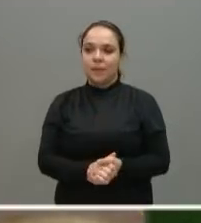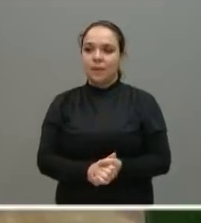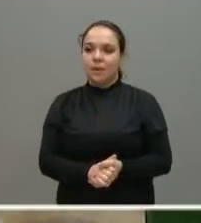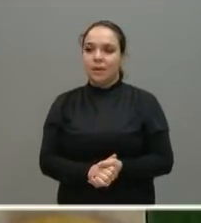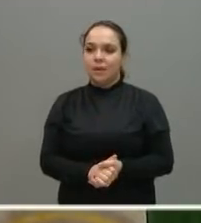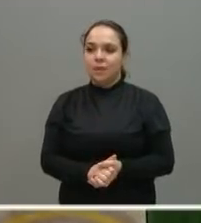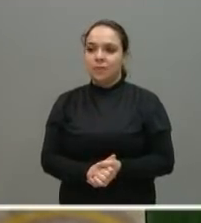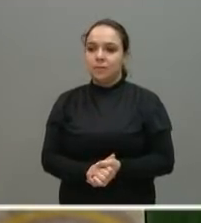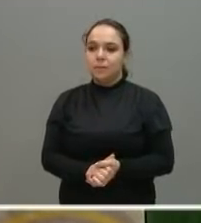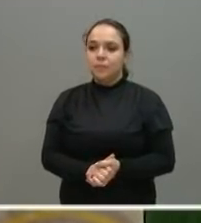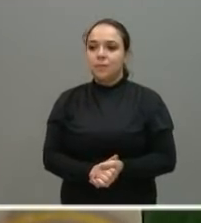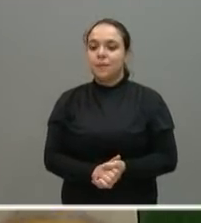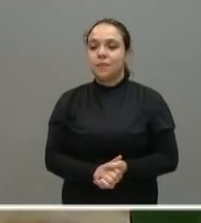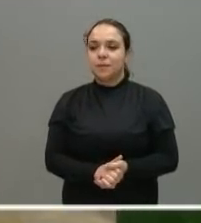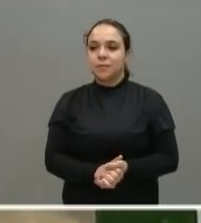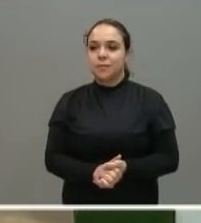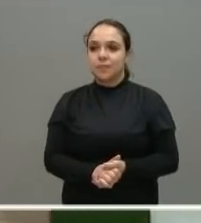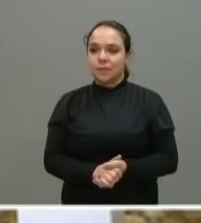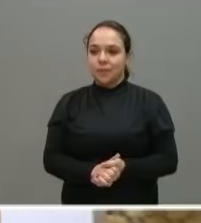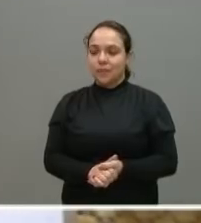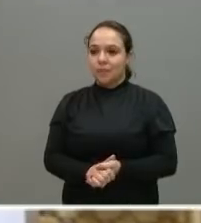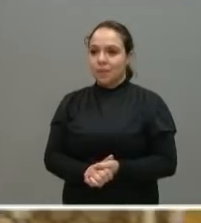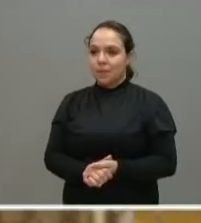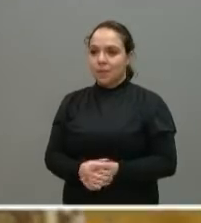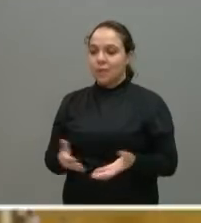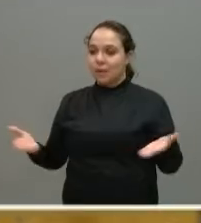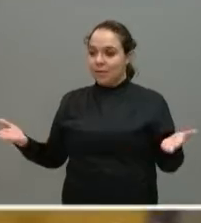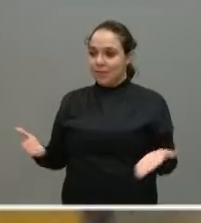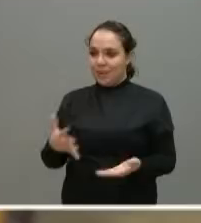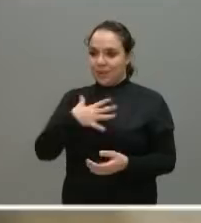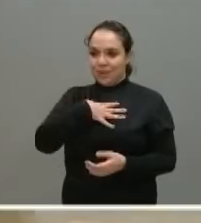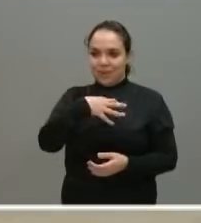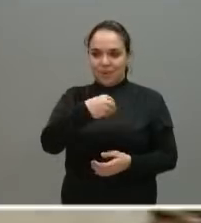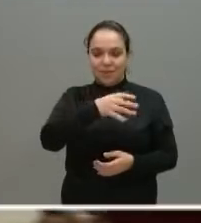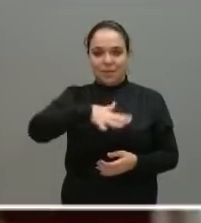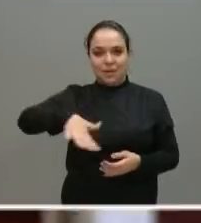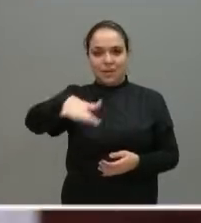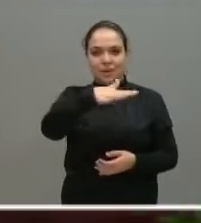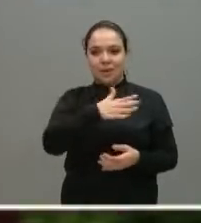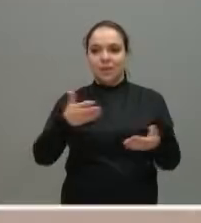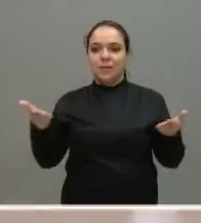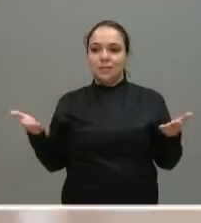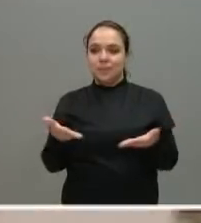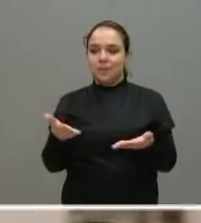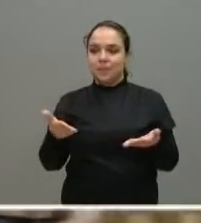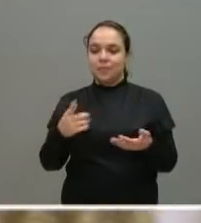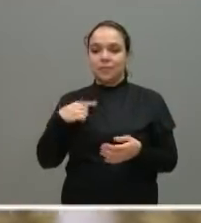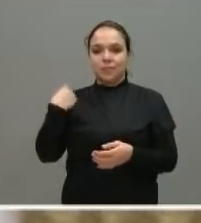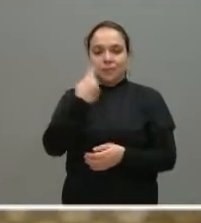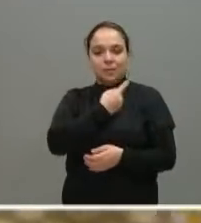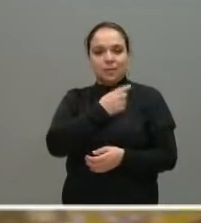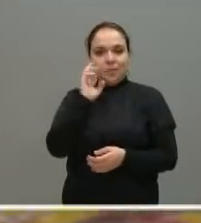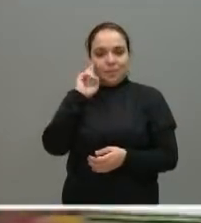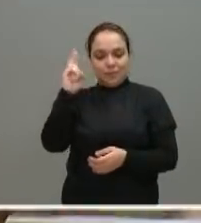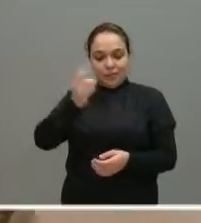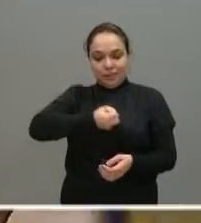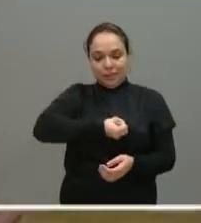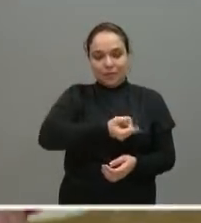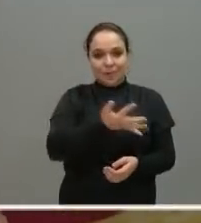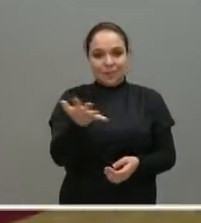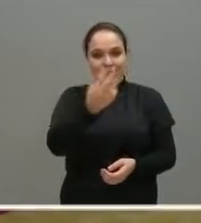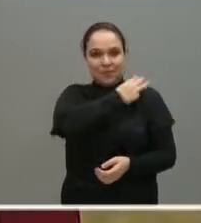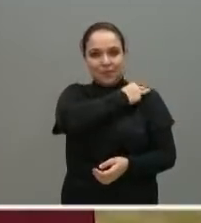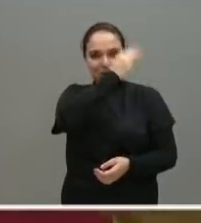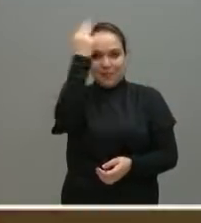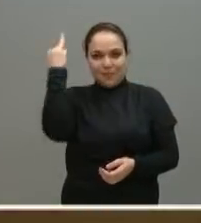filhos e filhas, neste santuário de Nossa Senhora de Guadalupe, coração de